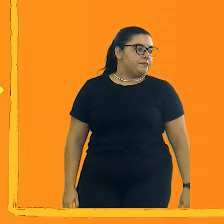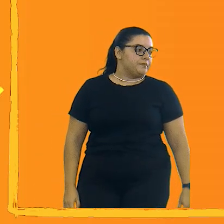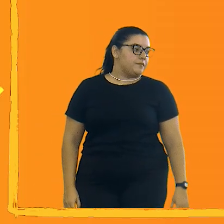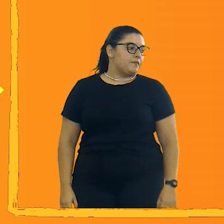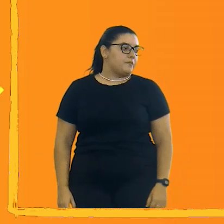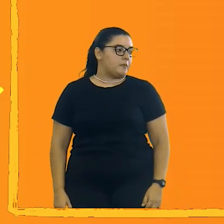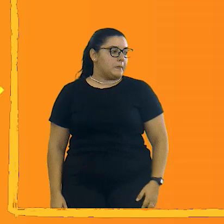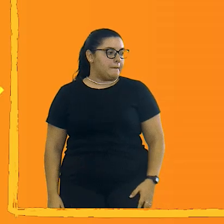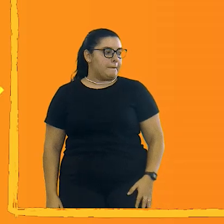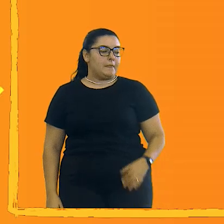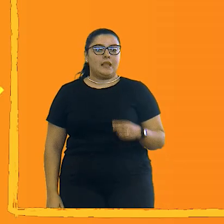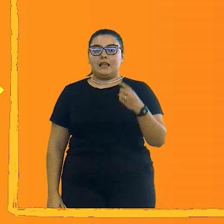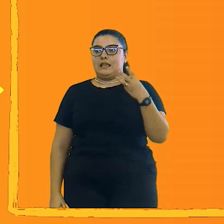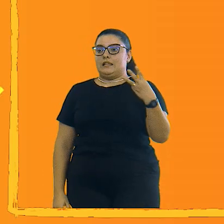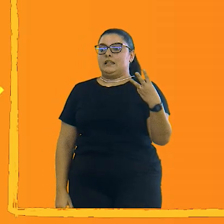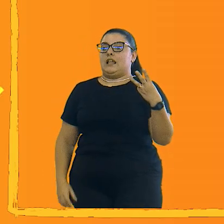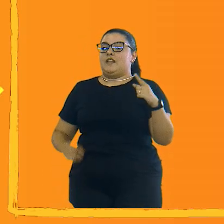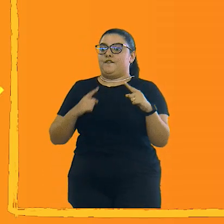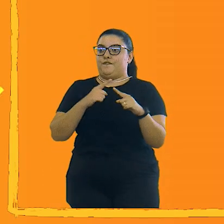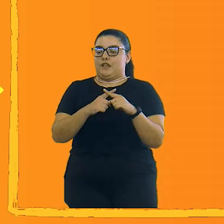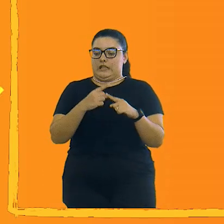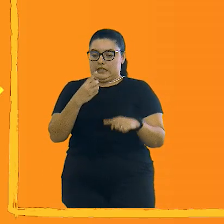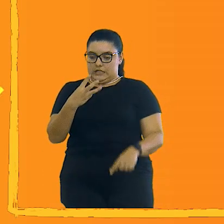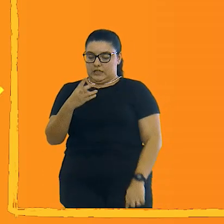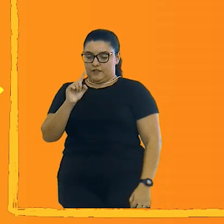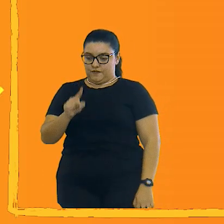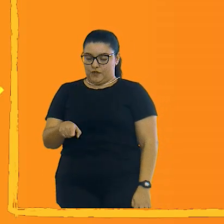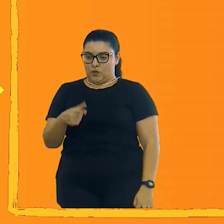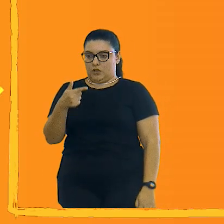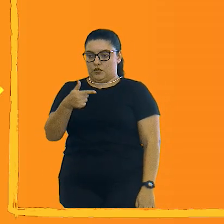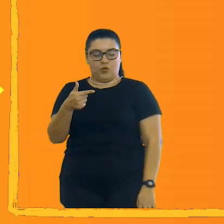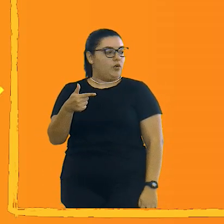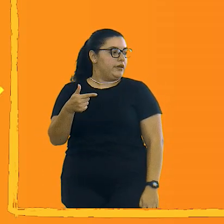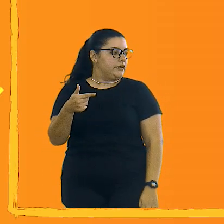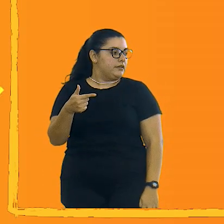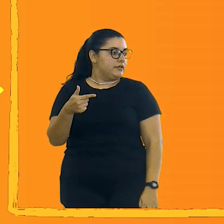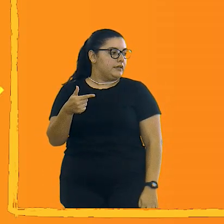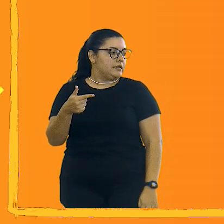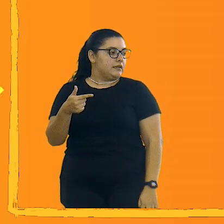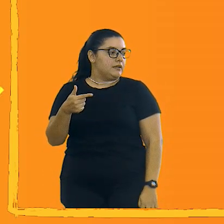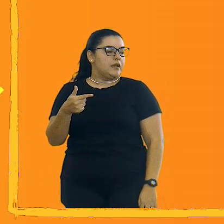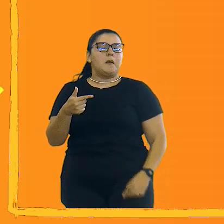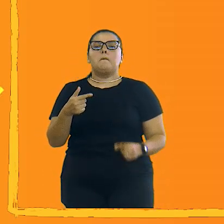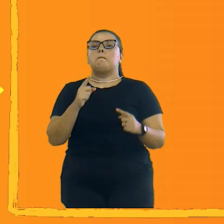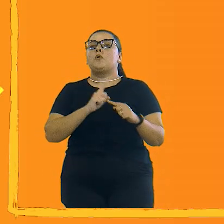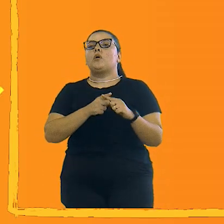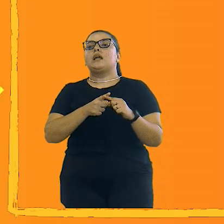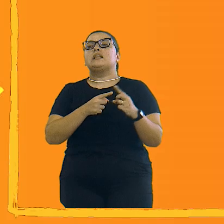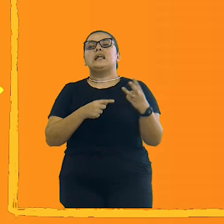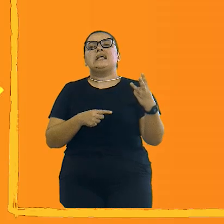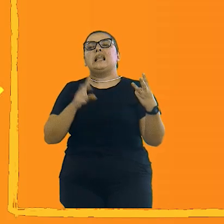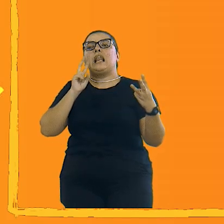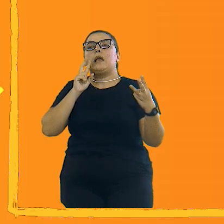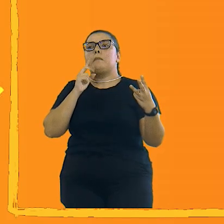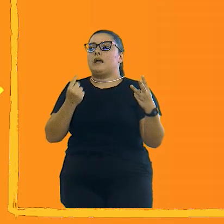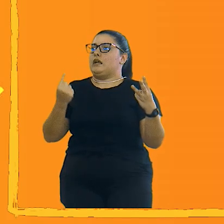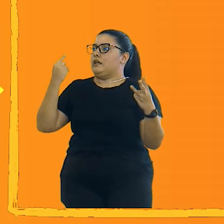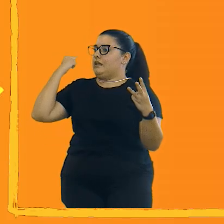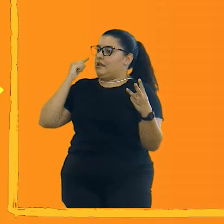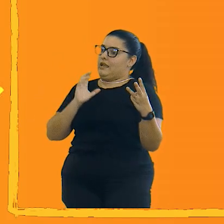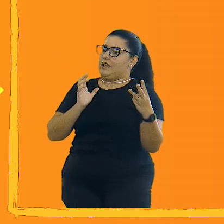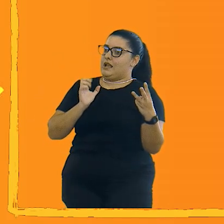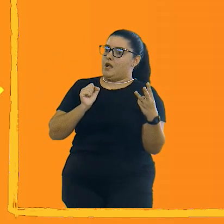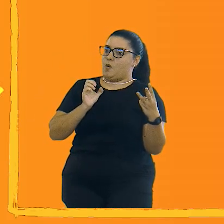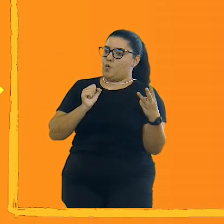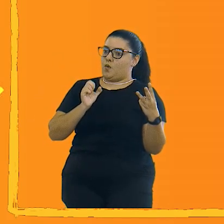pessoal 3 ve o 3,2 certo porque TR lembra que para você calcular o